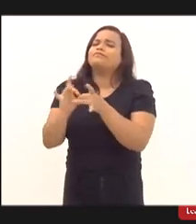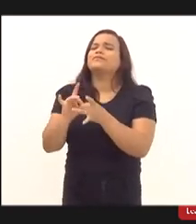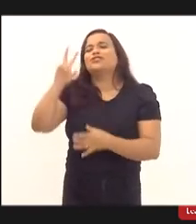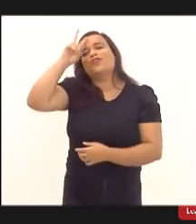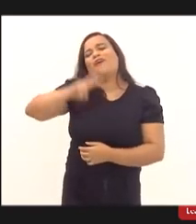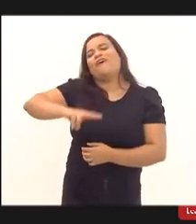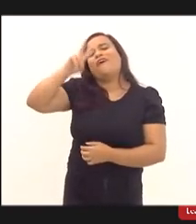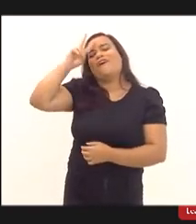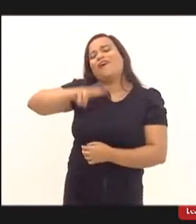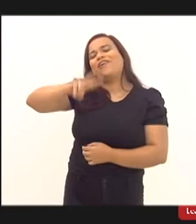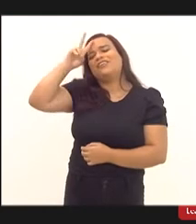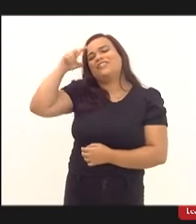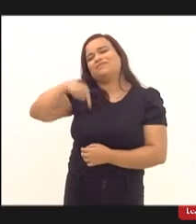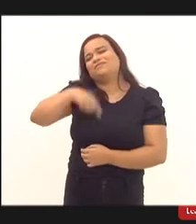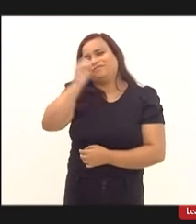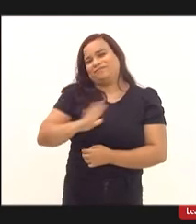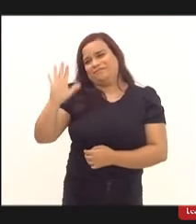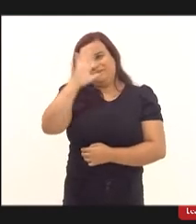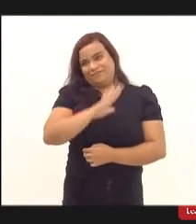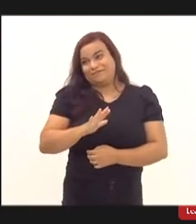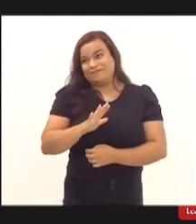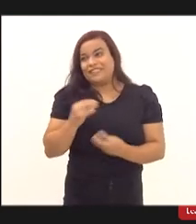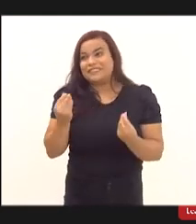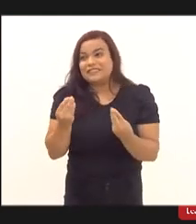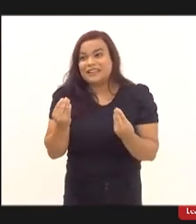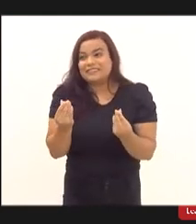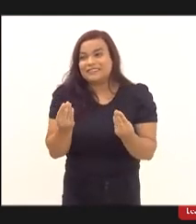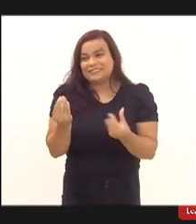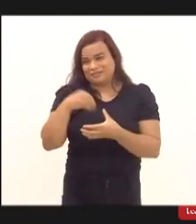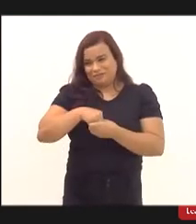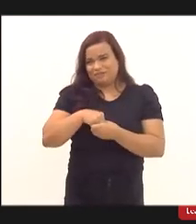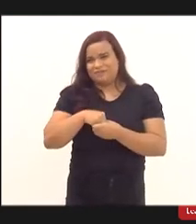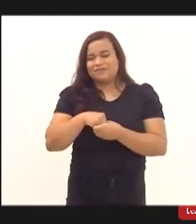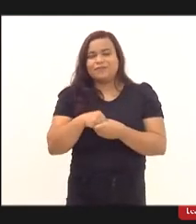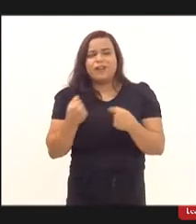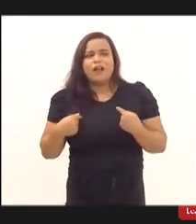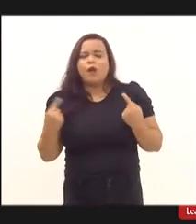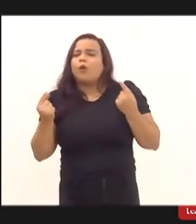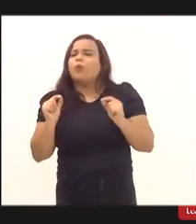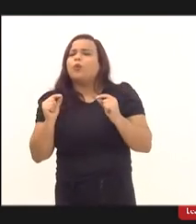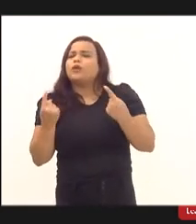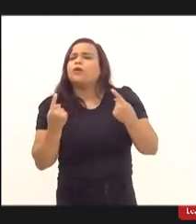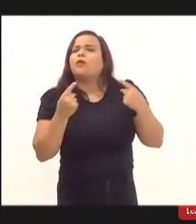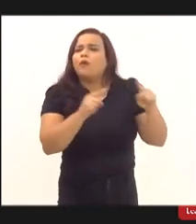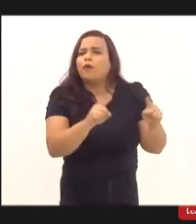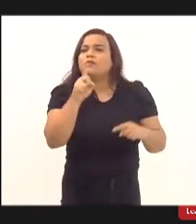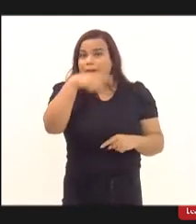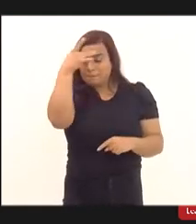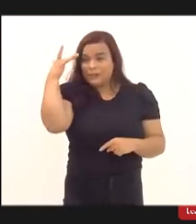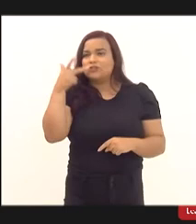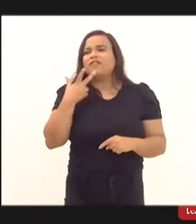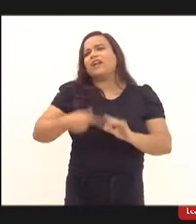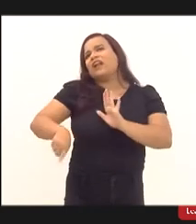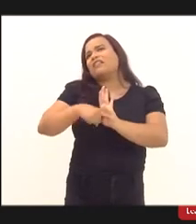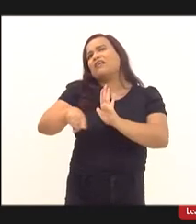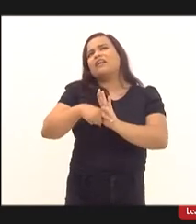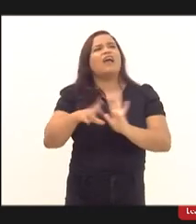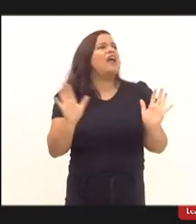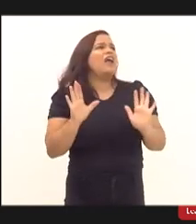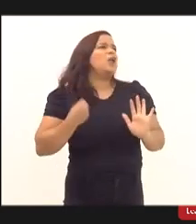e ameaça à segurança nacional são esses usurpadores são esses negacionistas e